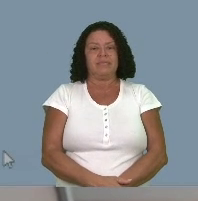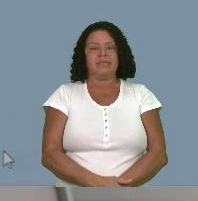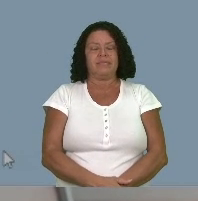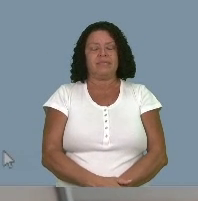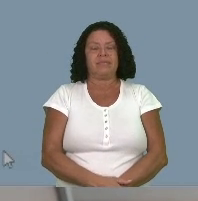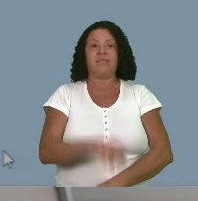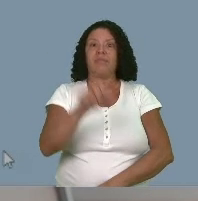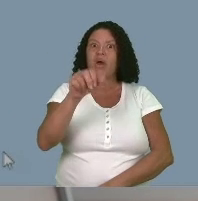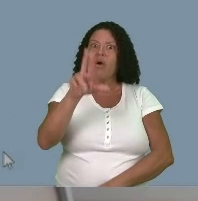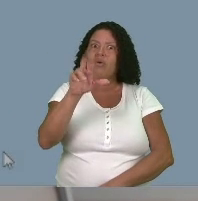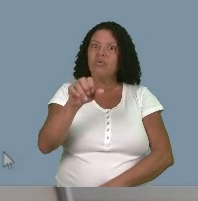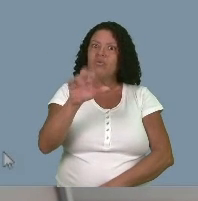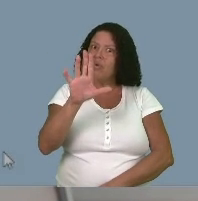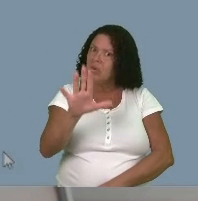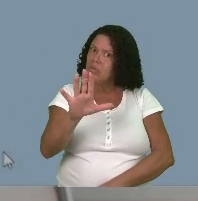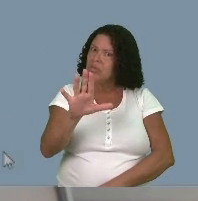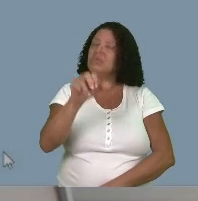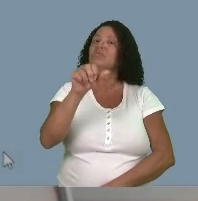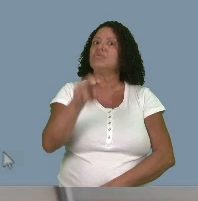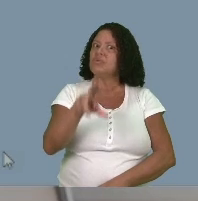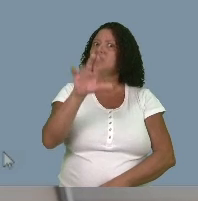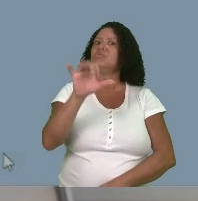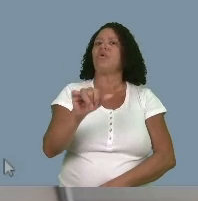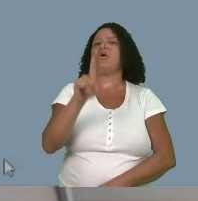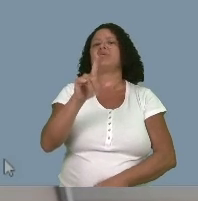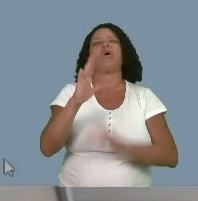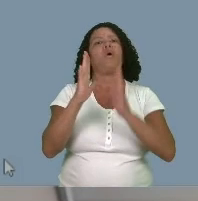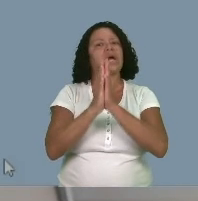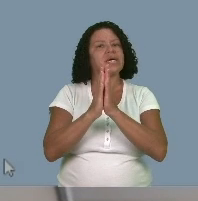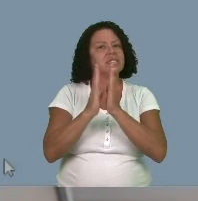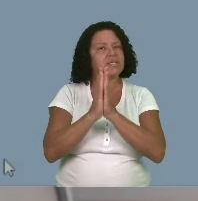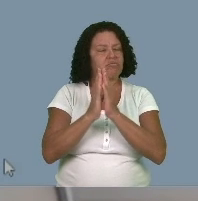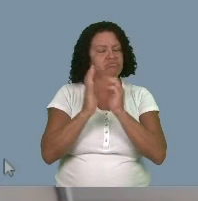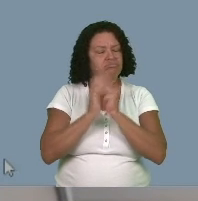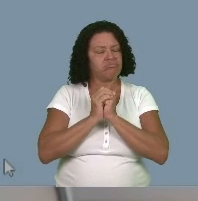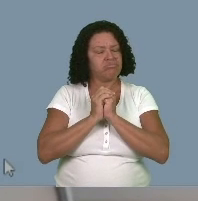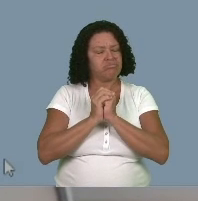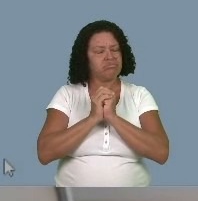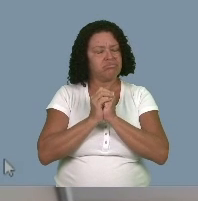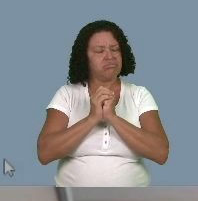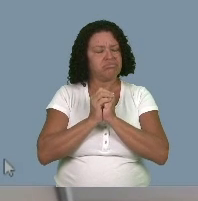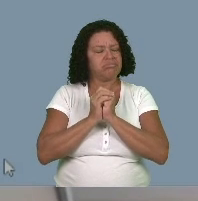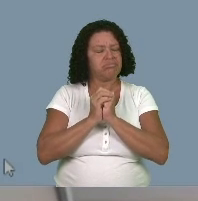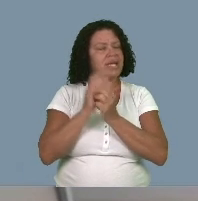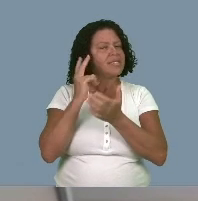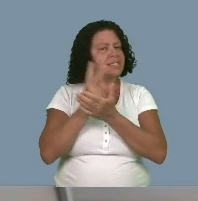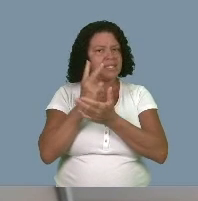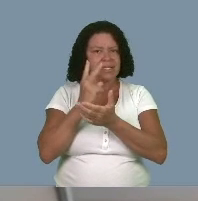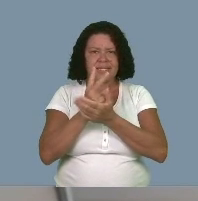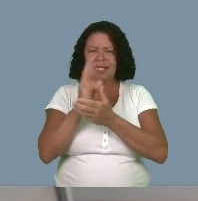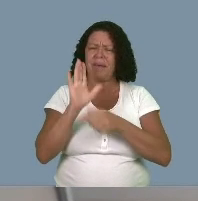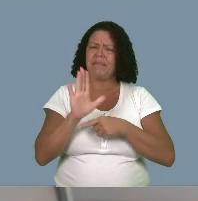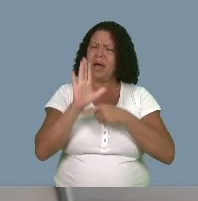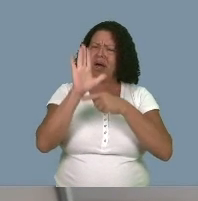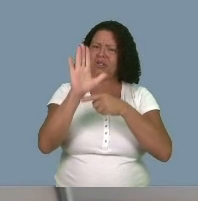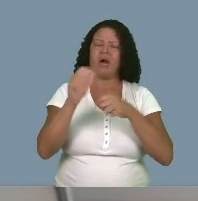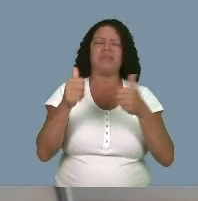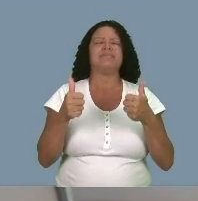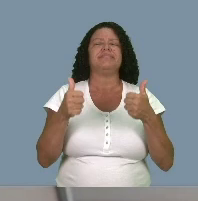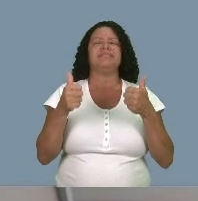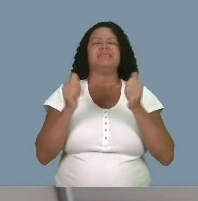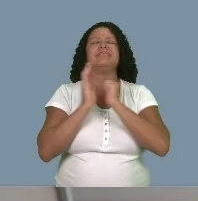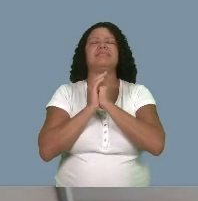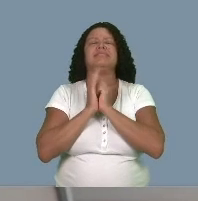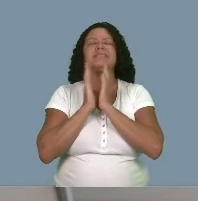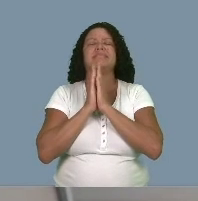Nunca desconsiderar a excelência da oração, que fortalece os centros vitais e revigora